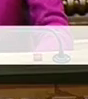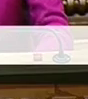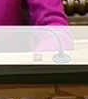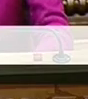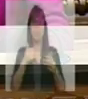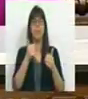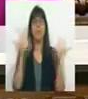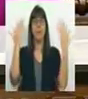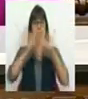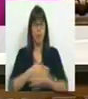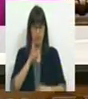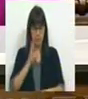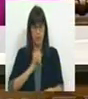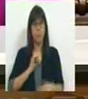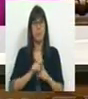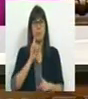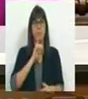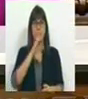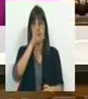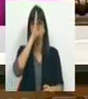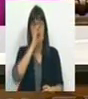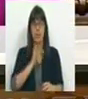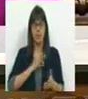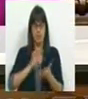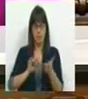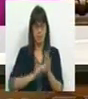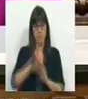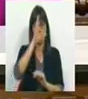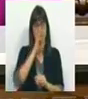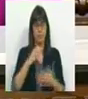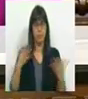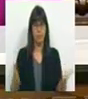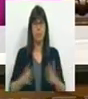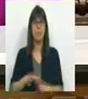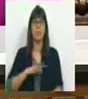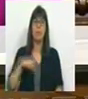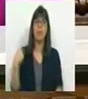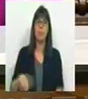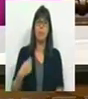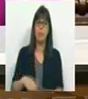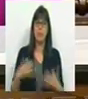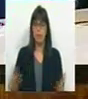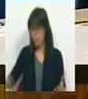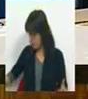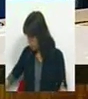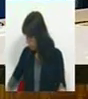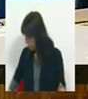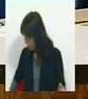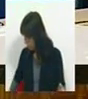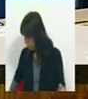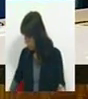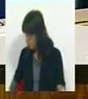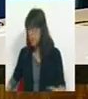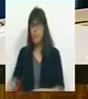Muito boa noite, Sra. Ministra, Srs. Secretários de Estado, Srs. Presidentes da Comissão da COFMA e da